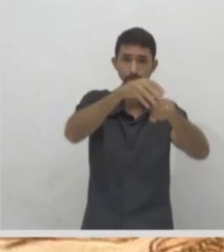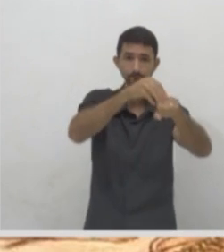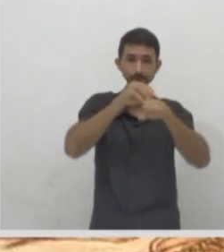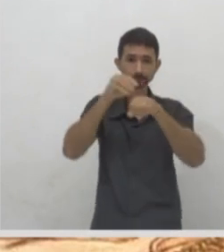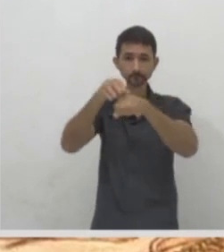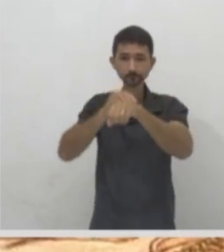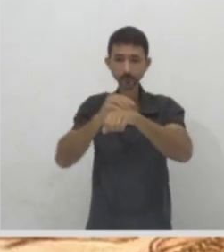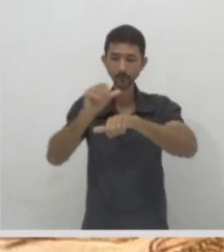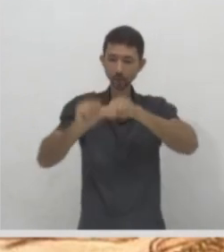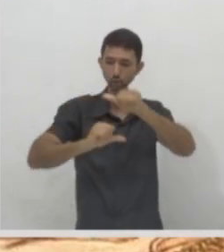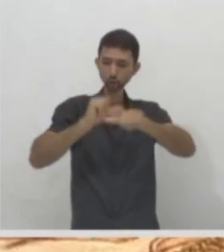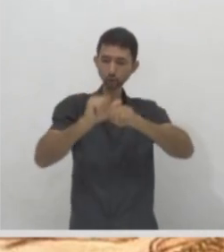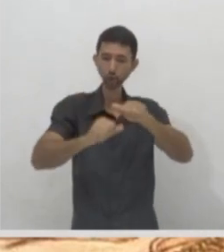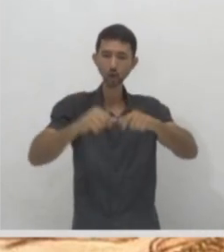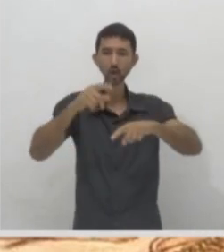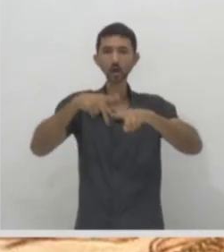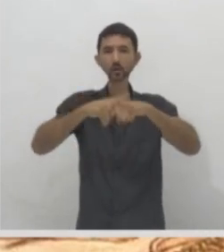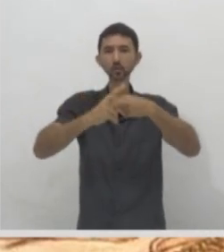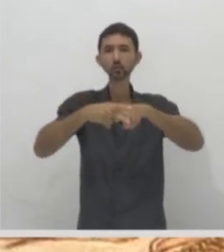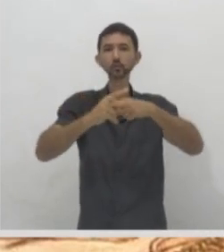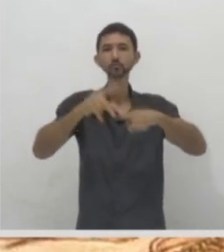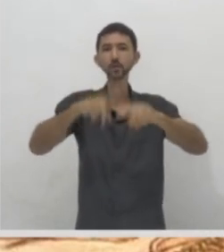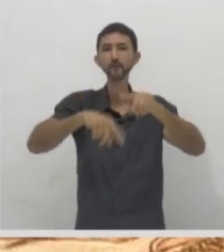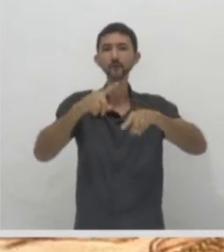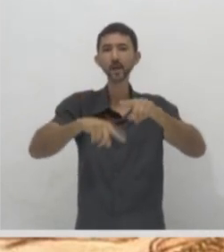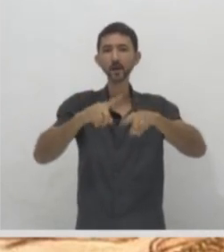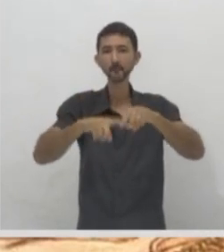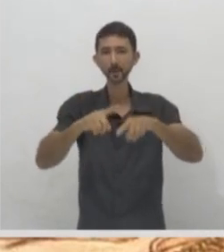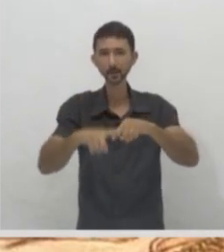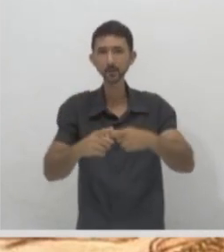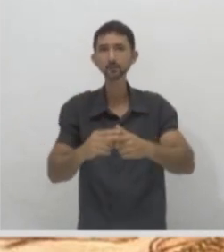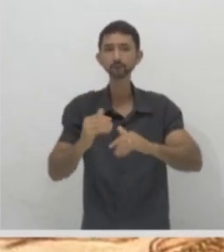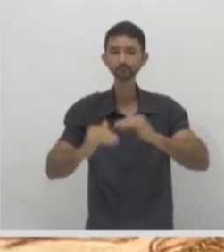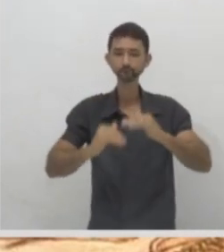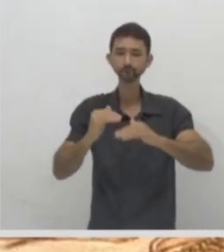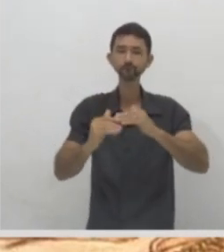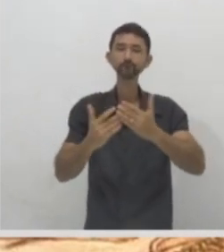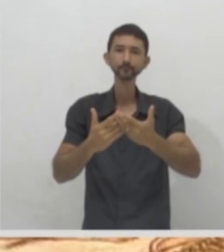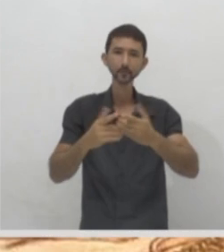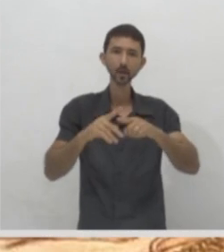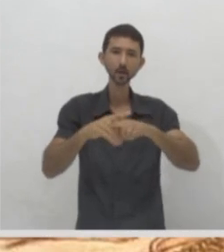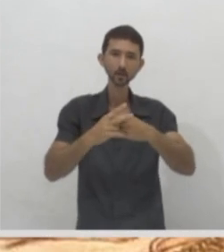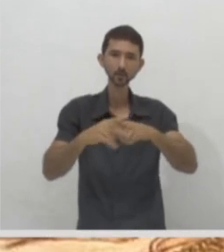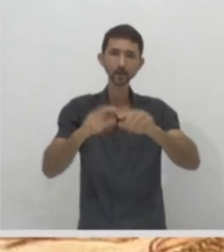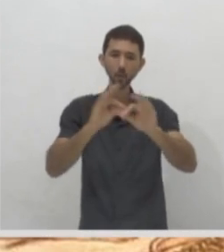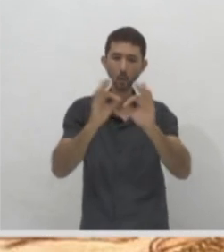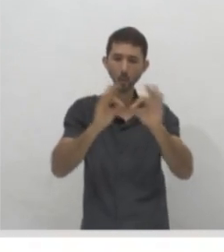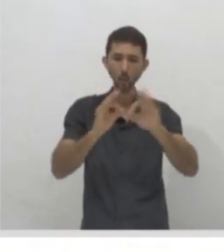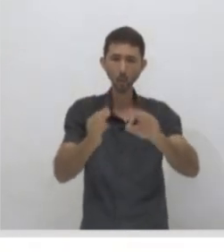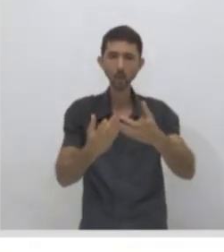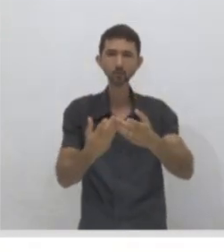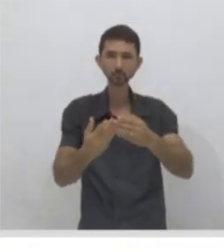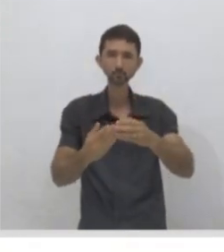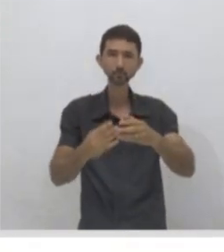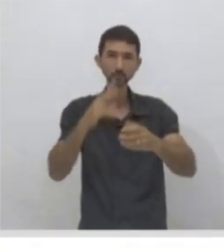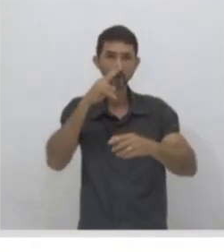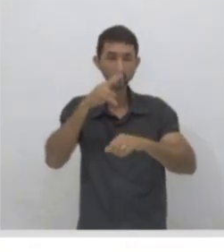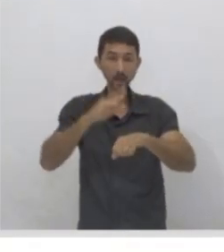aí nessas ferramentas que, se são de metal, já vai ser de uma resistência muito